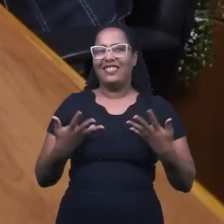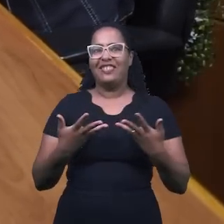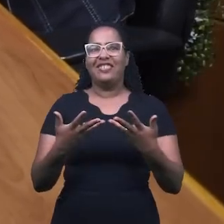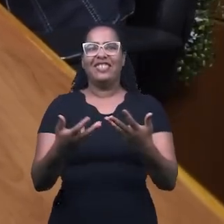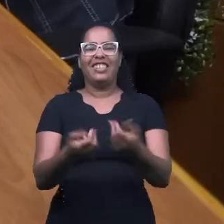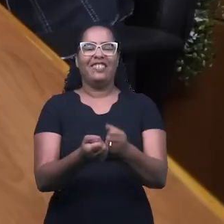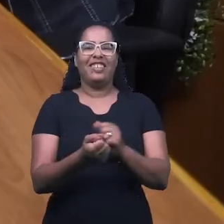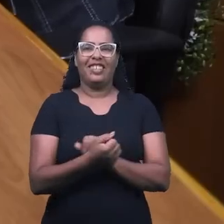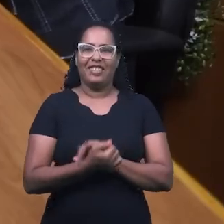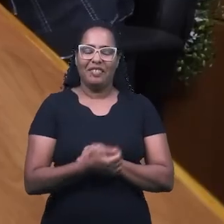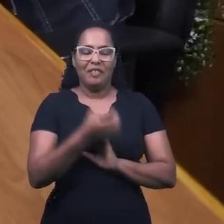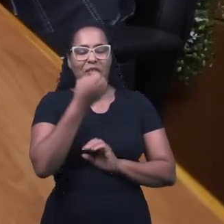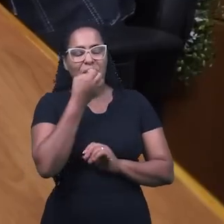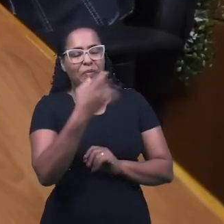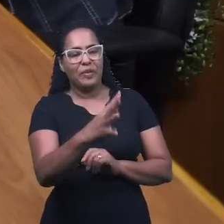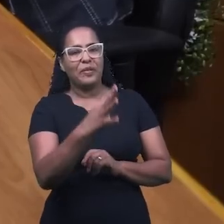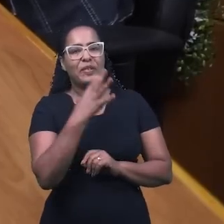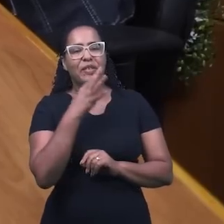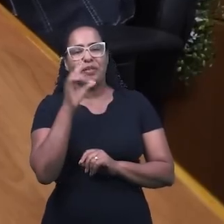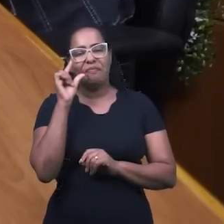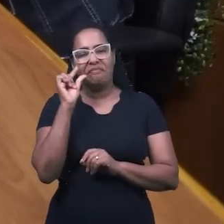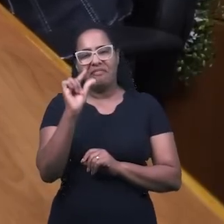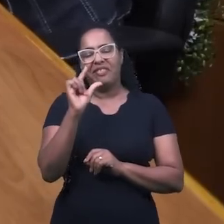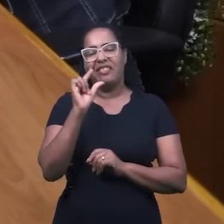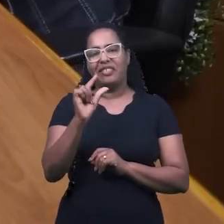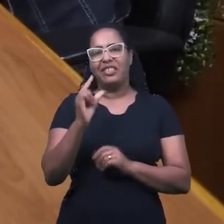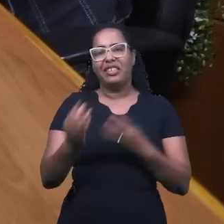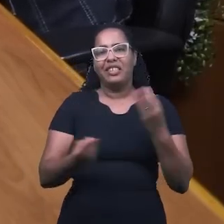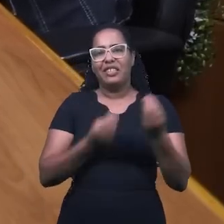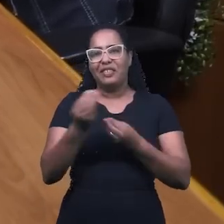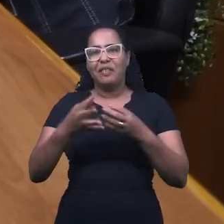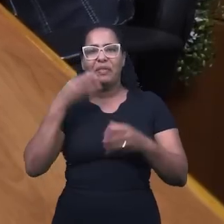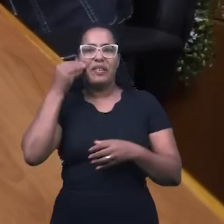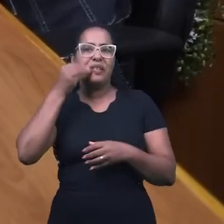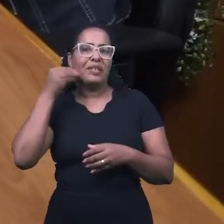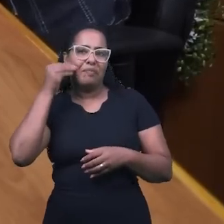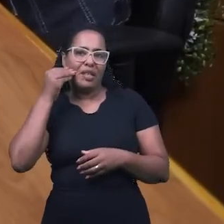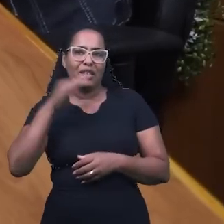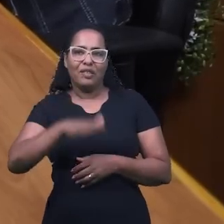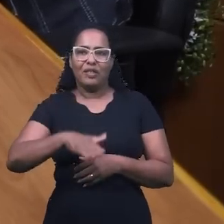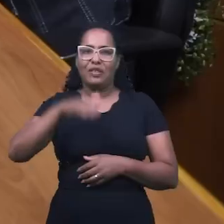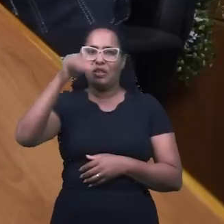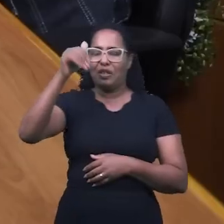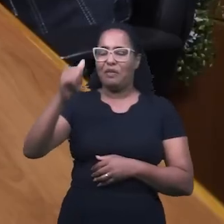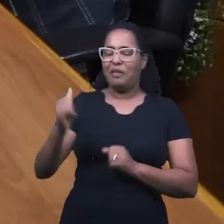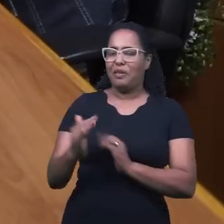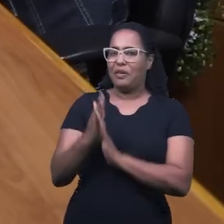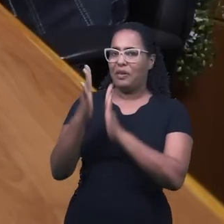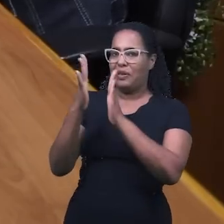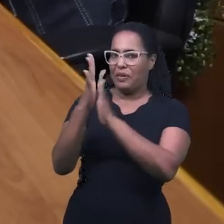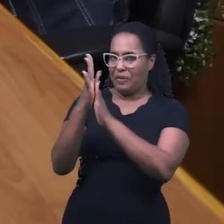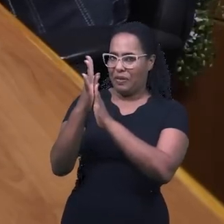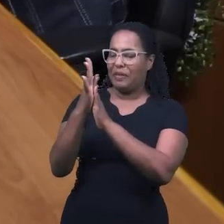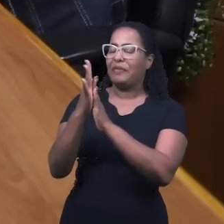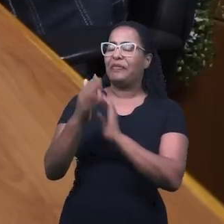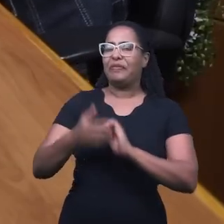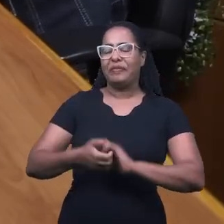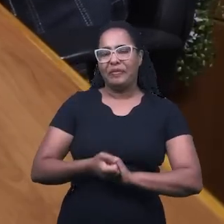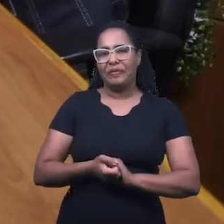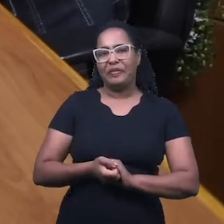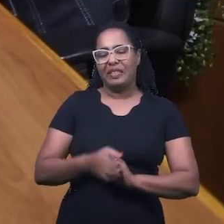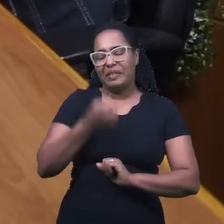foi maravilhoso. Foi muito bom conhecer um pouco de como é a experiência do chamado para o